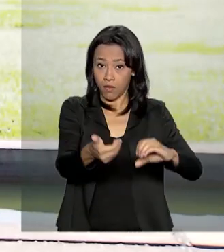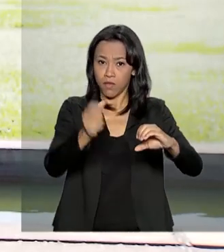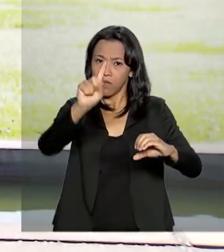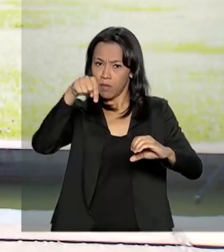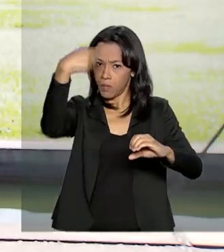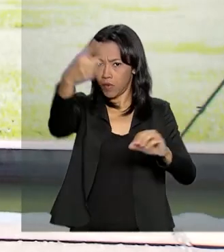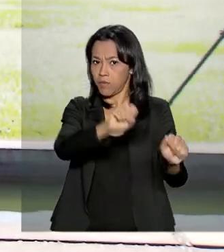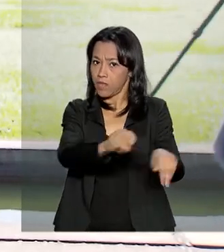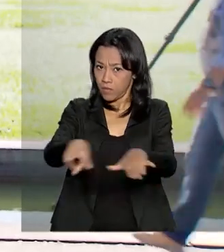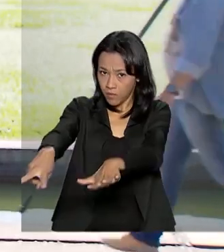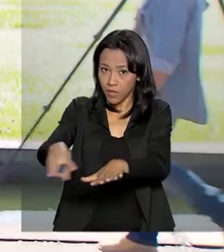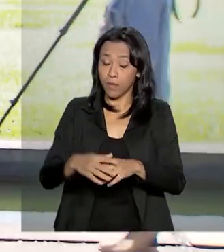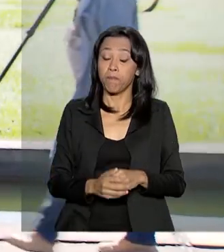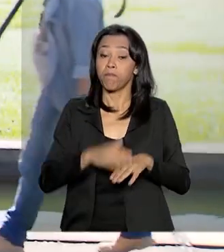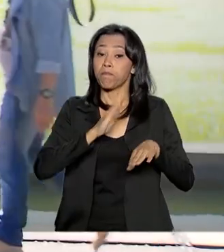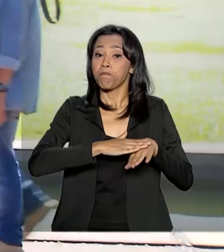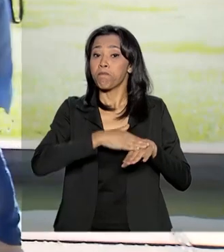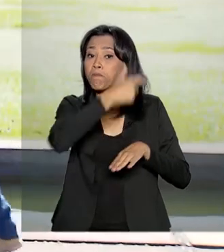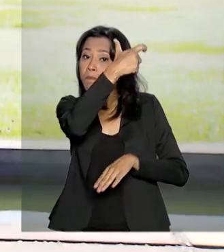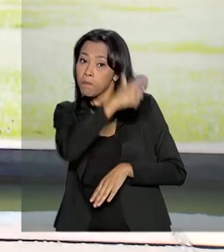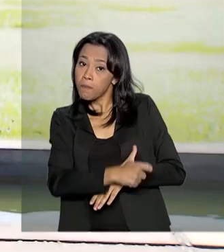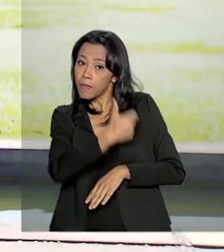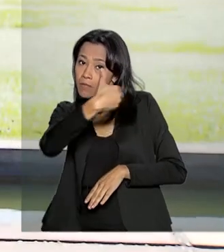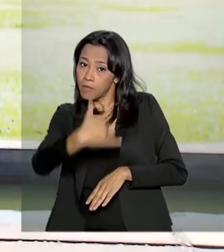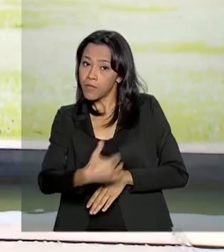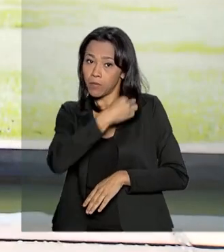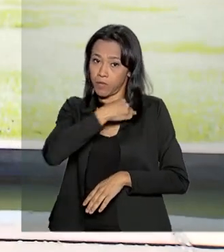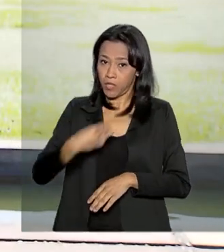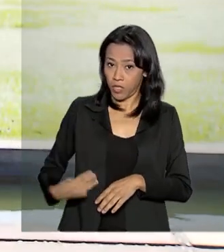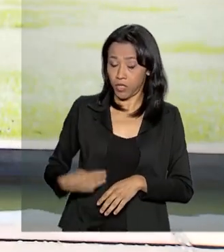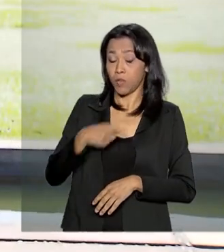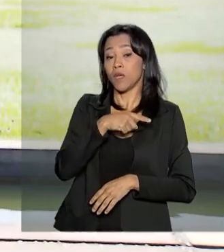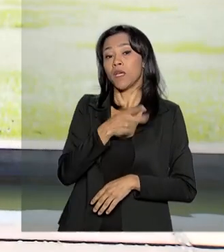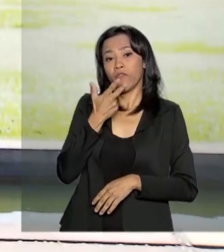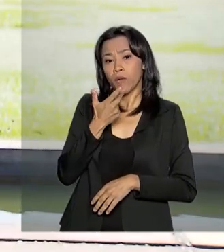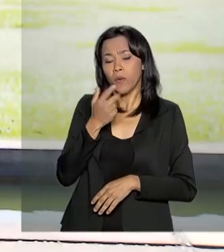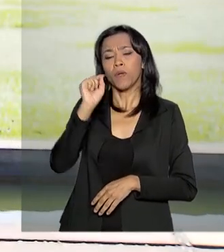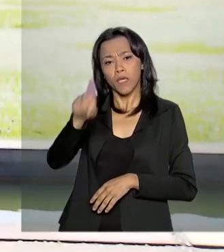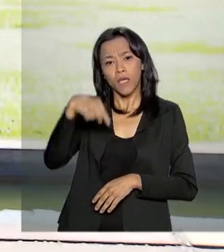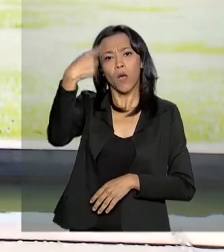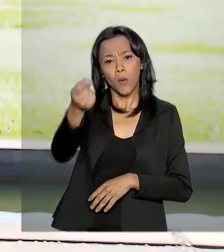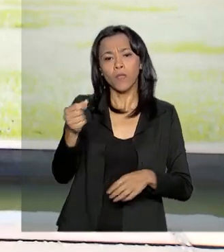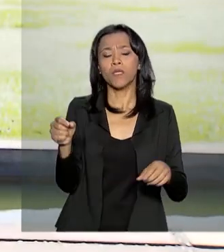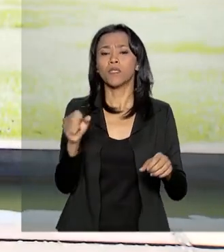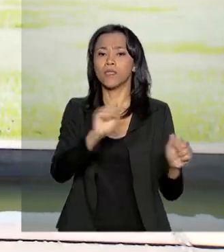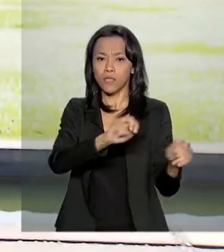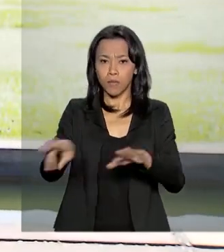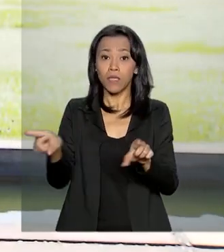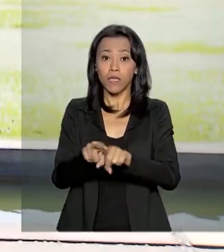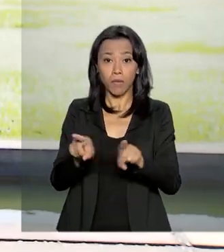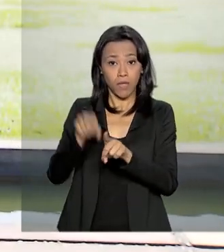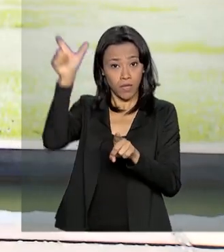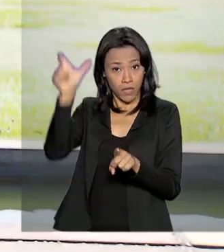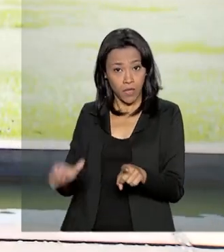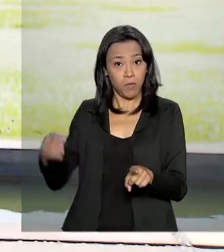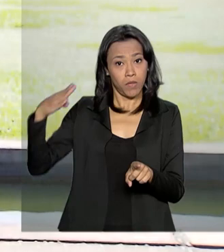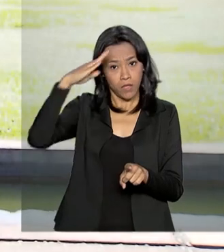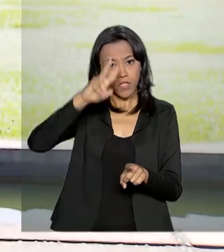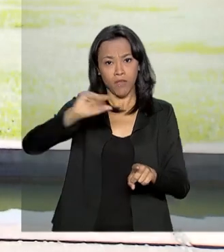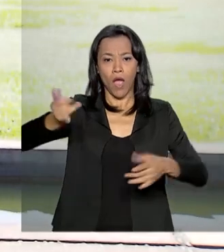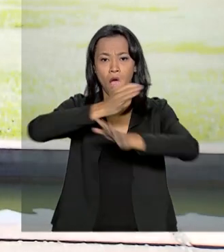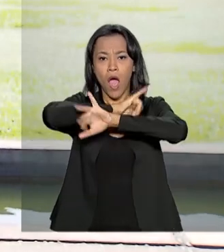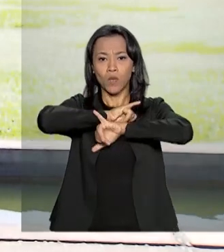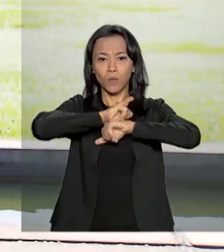que vem. Segundo Marinho, o presidente Jair Bolsonaro deve fazer também na semana que vem um pronunciamento à nação explicando